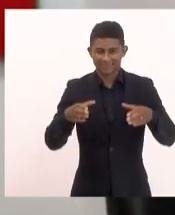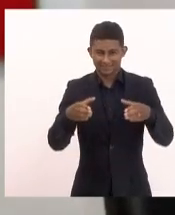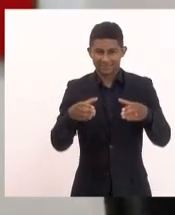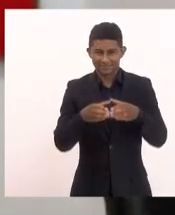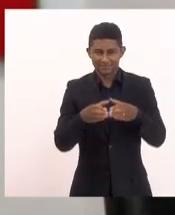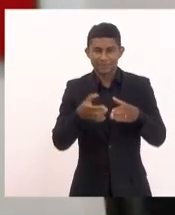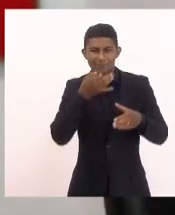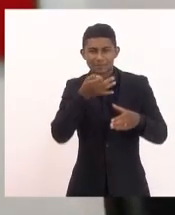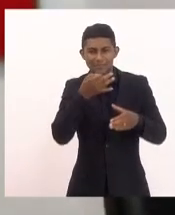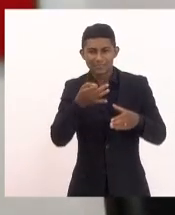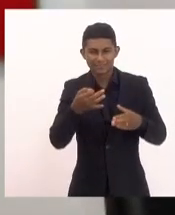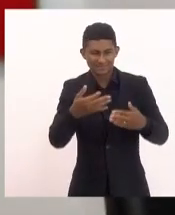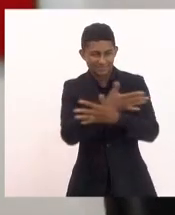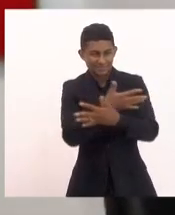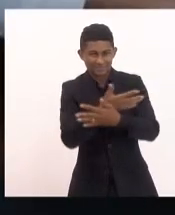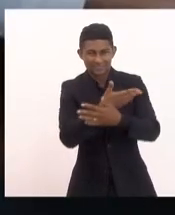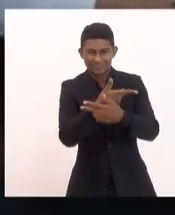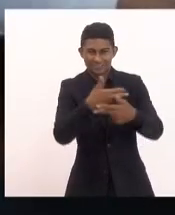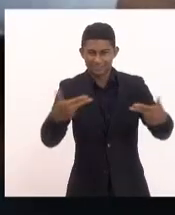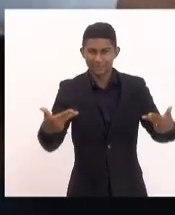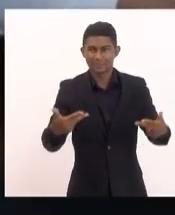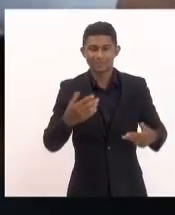Carlos Macedo.